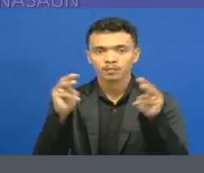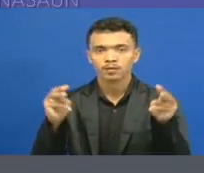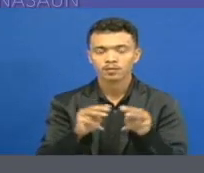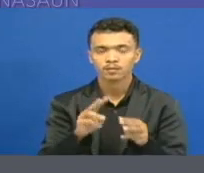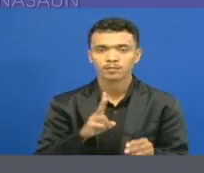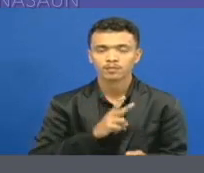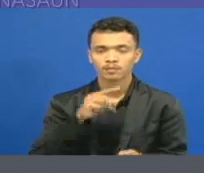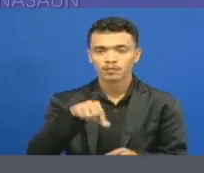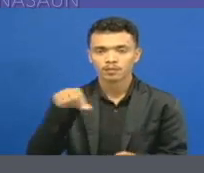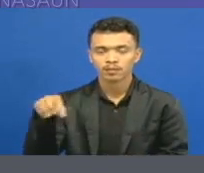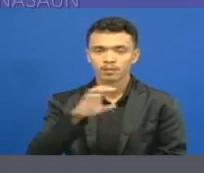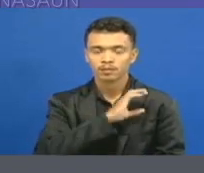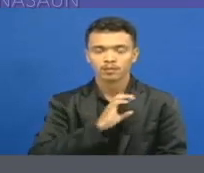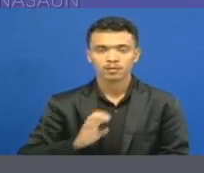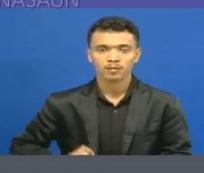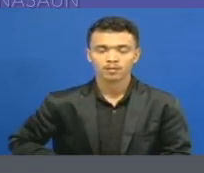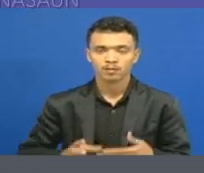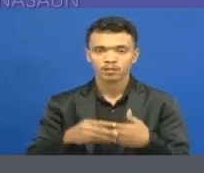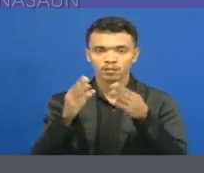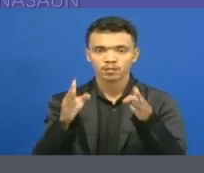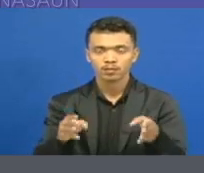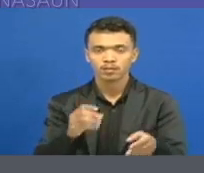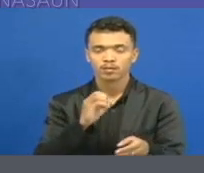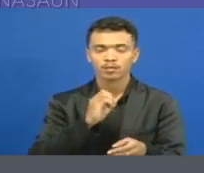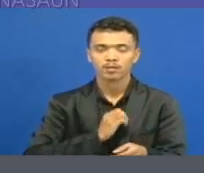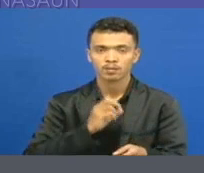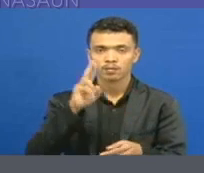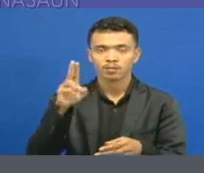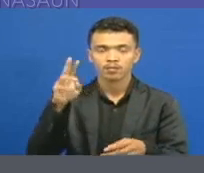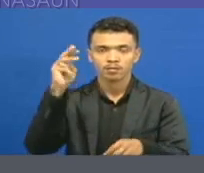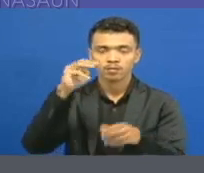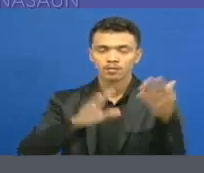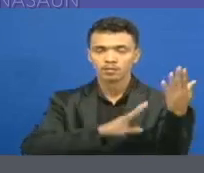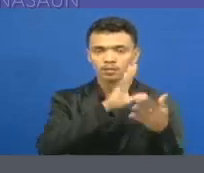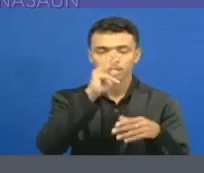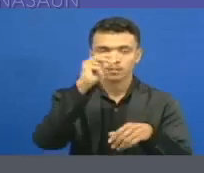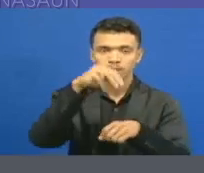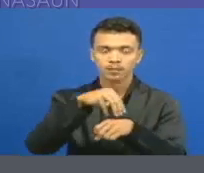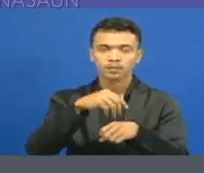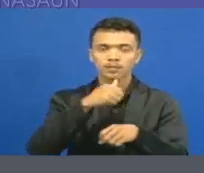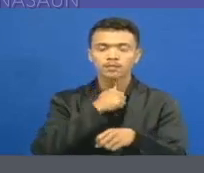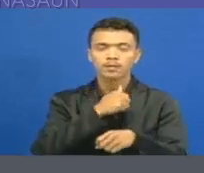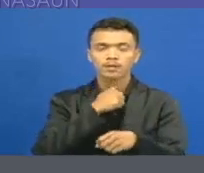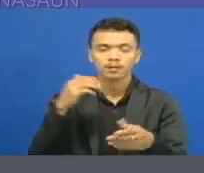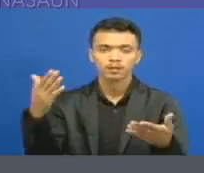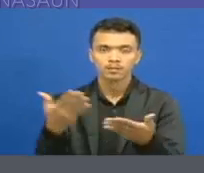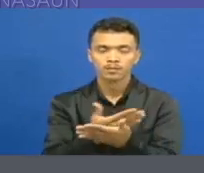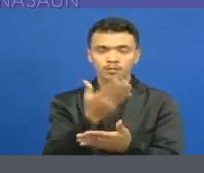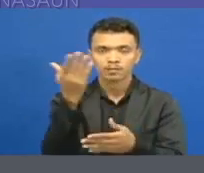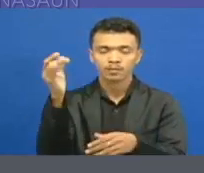Município Figueira Serranino, Autoridade Posto Ossu, celebra Missa Nova Padre Narciso Villanova e